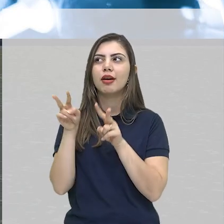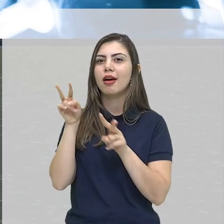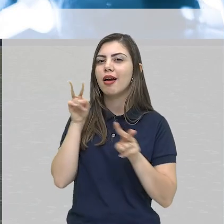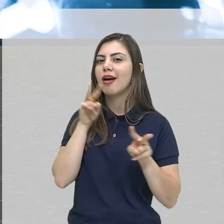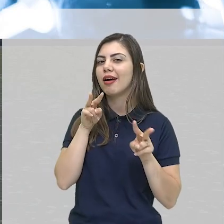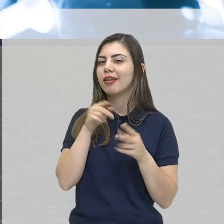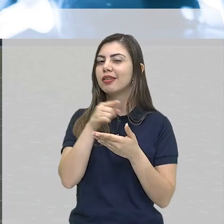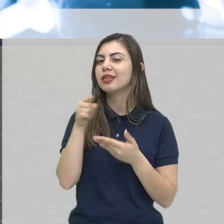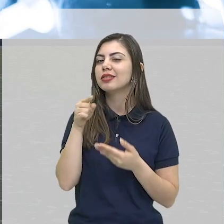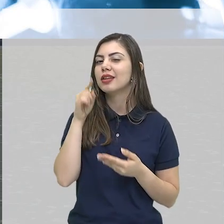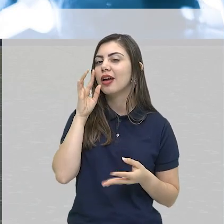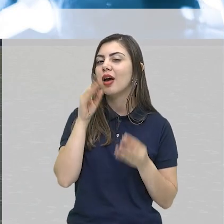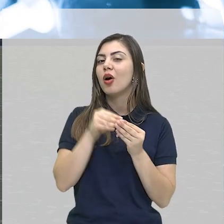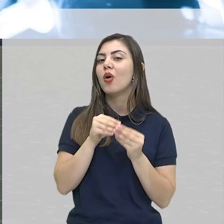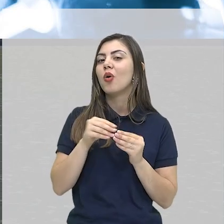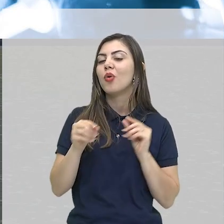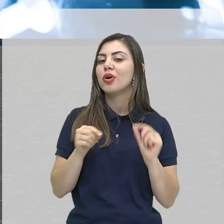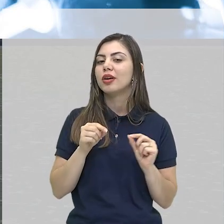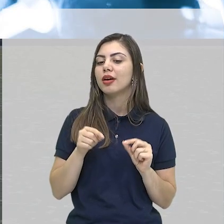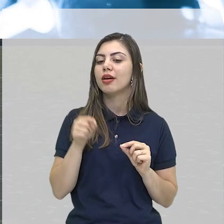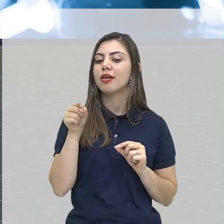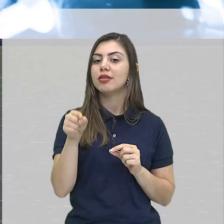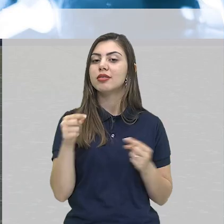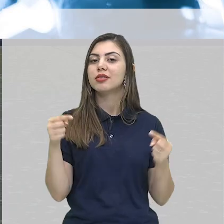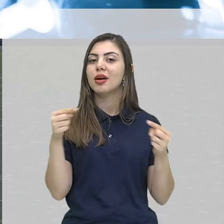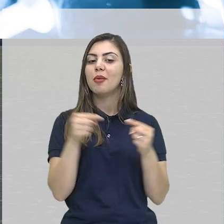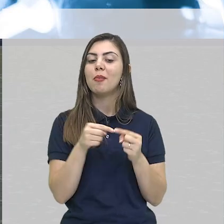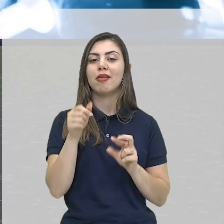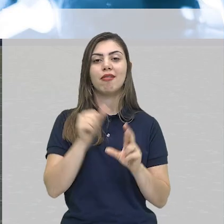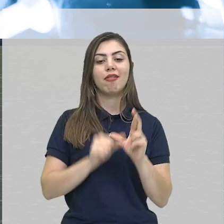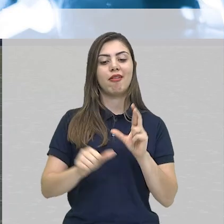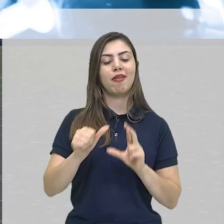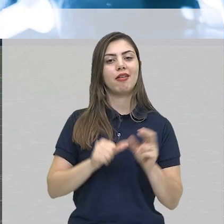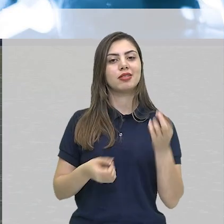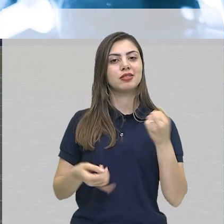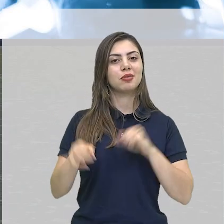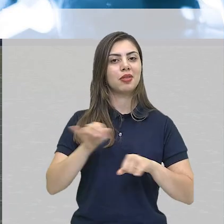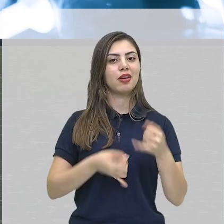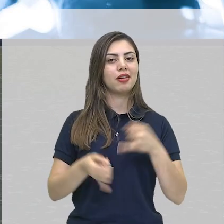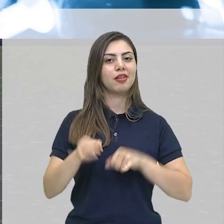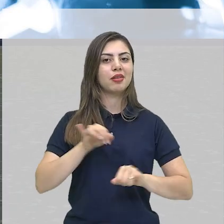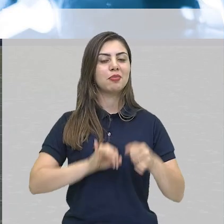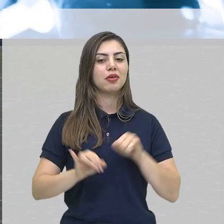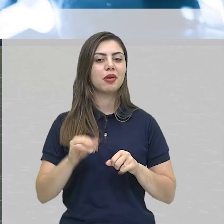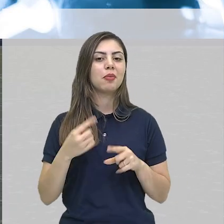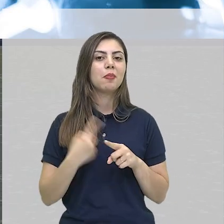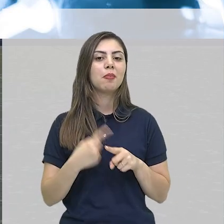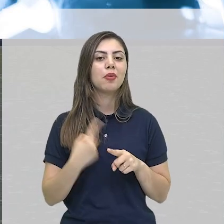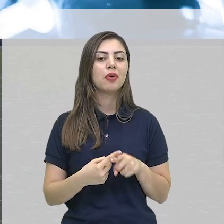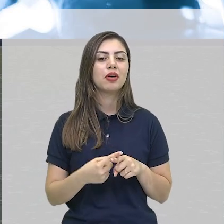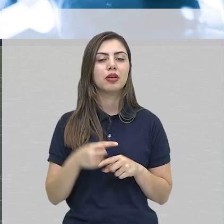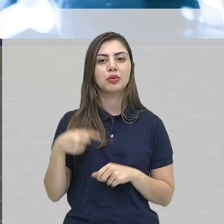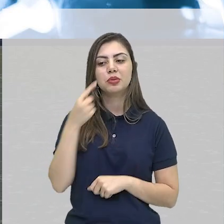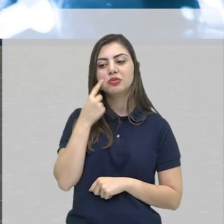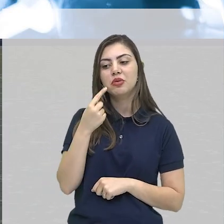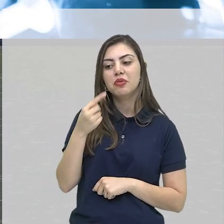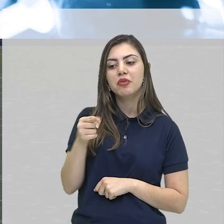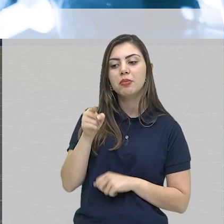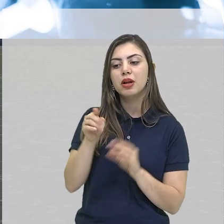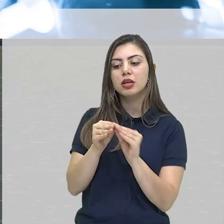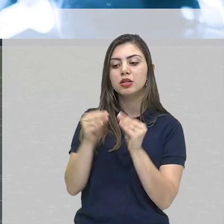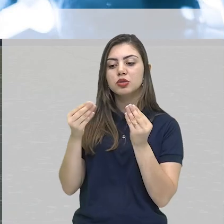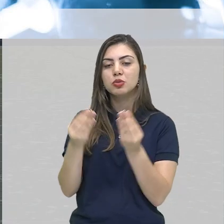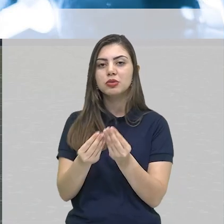cientista, e vai pensar o quê? Ah, isso são reações químicas. porque está vendo ali a